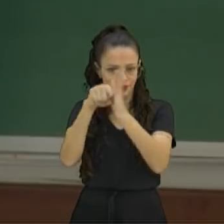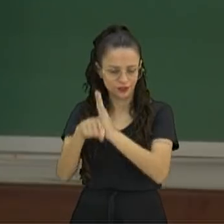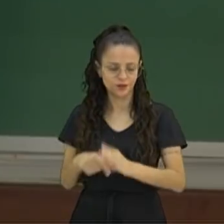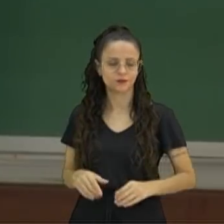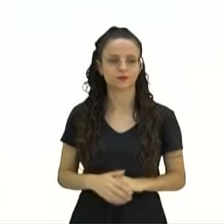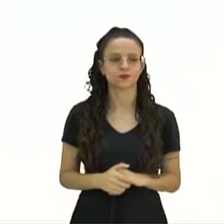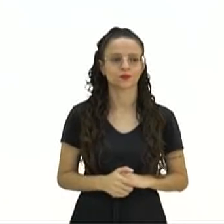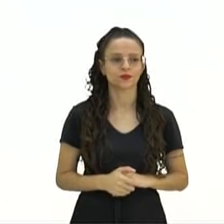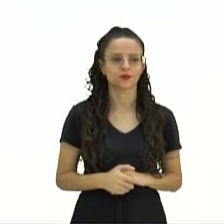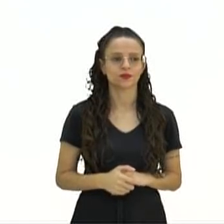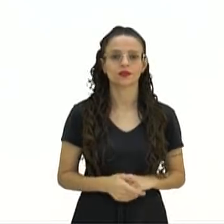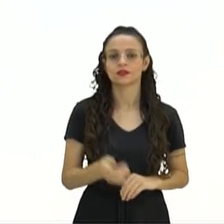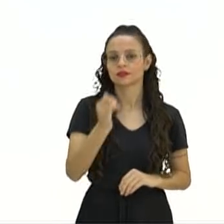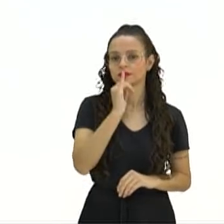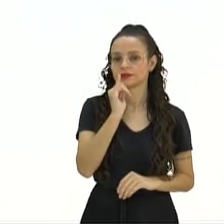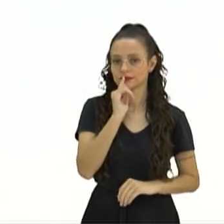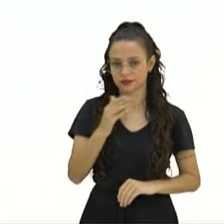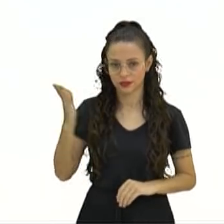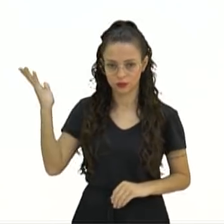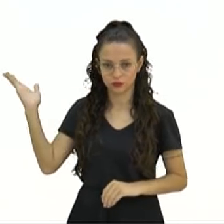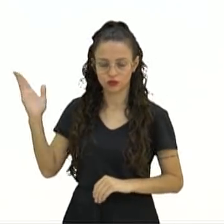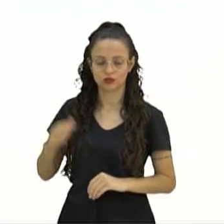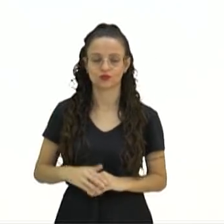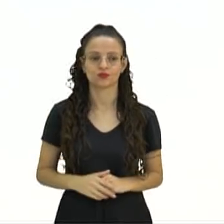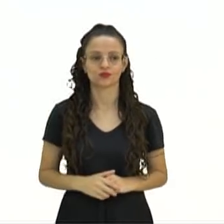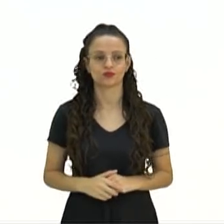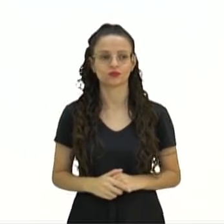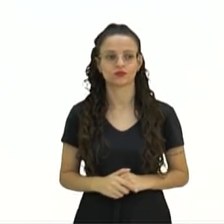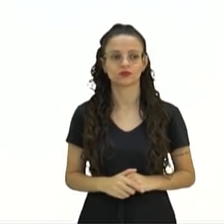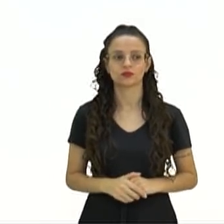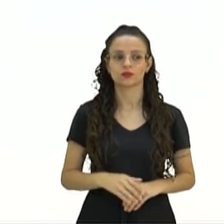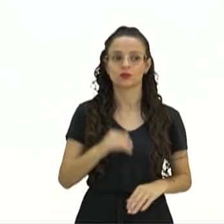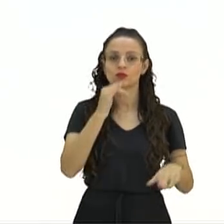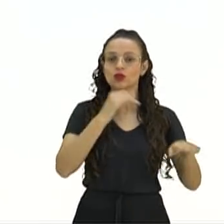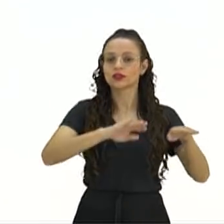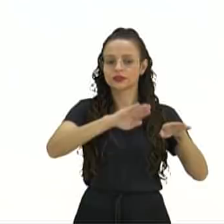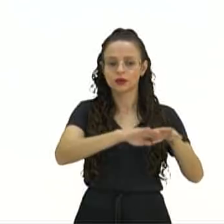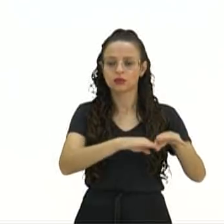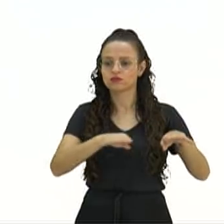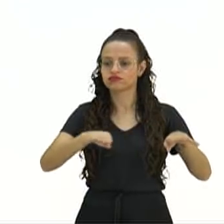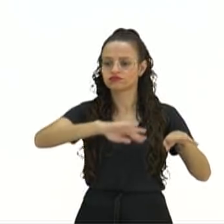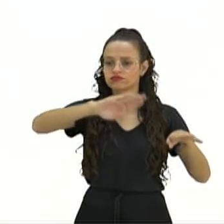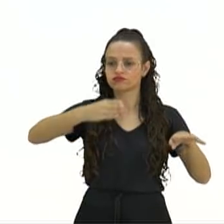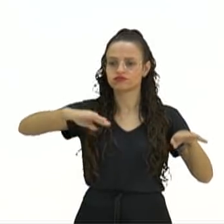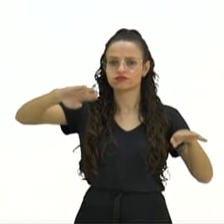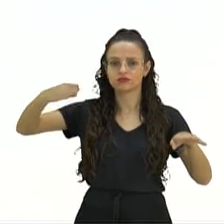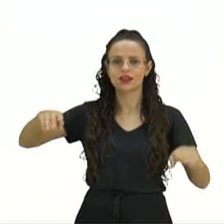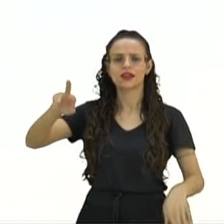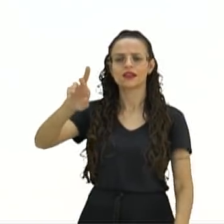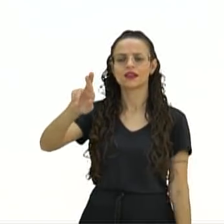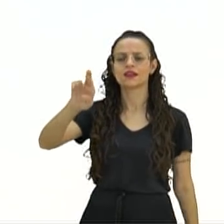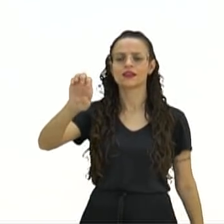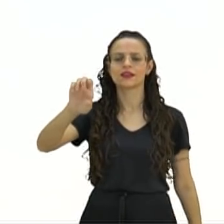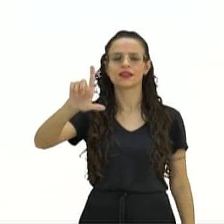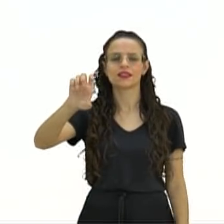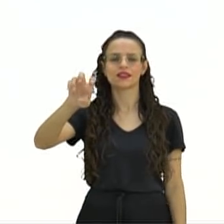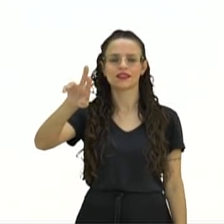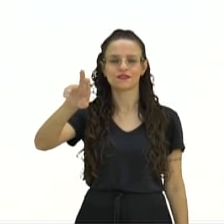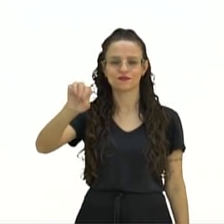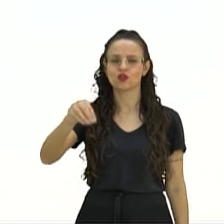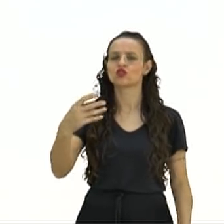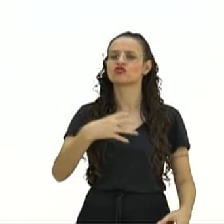tá? Aí aqui alguns exemplos para a gente entender, como do relevo, né? O que é o relevo? É a forma